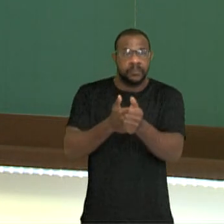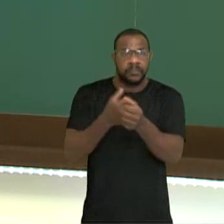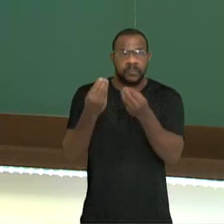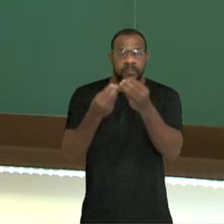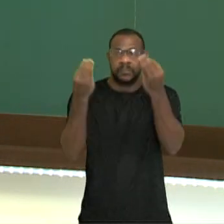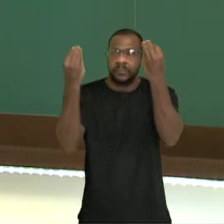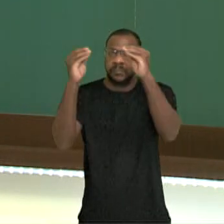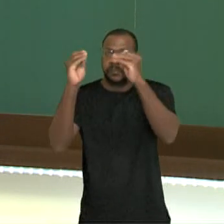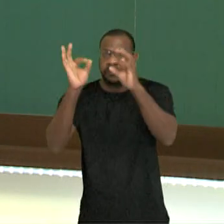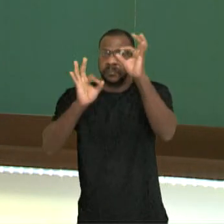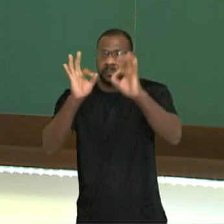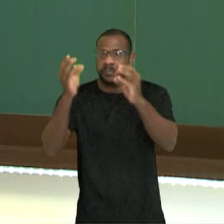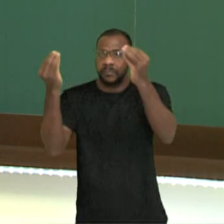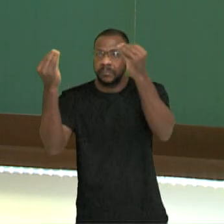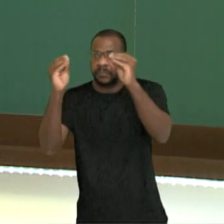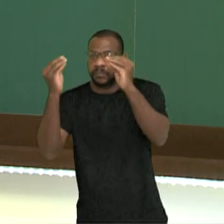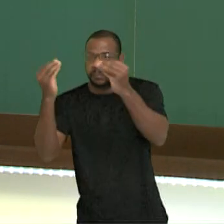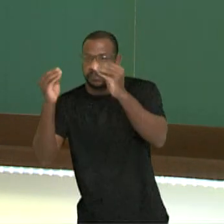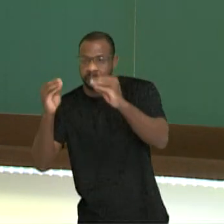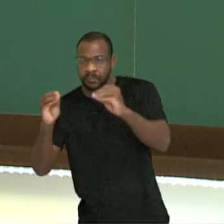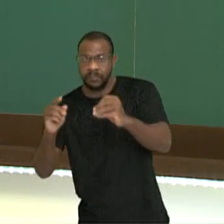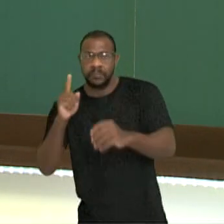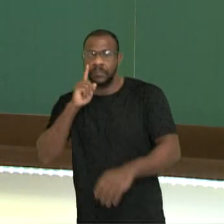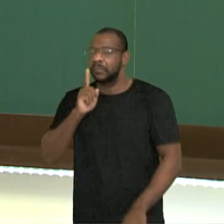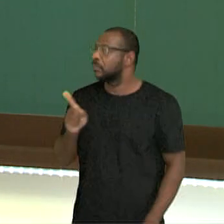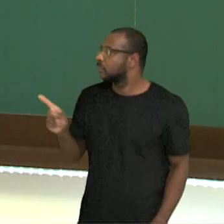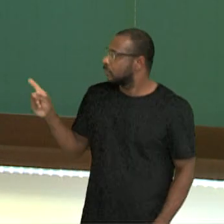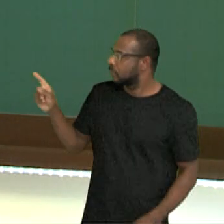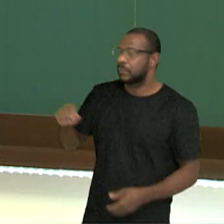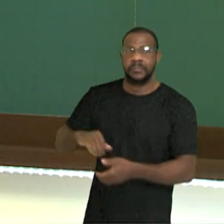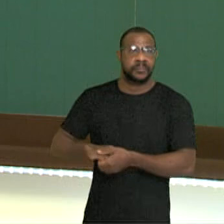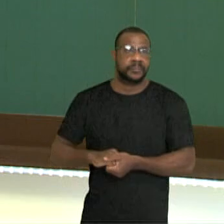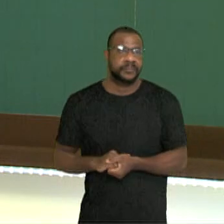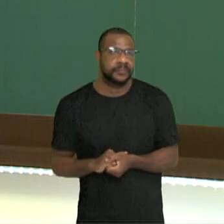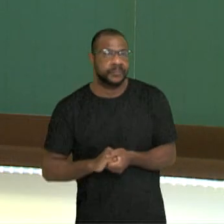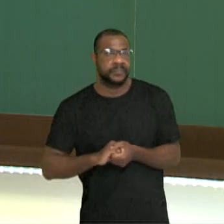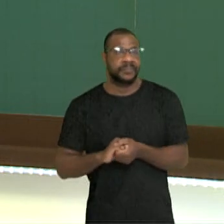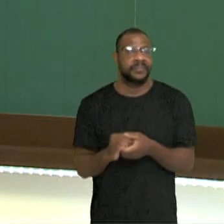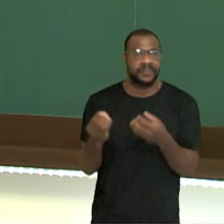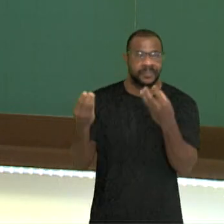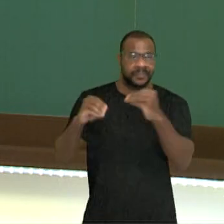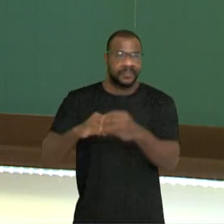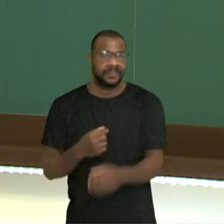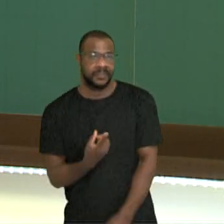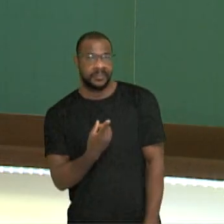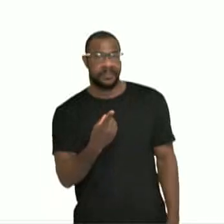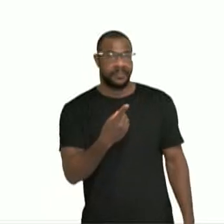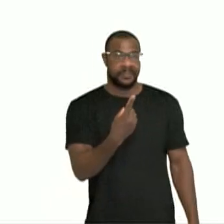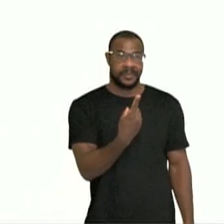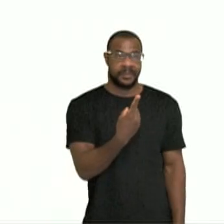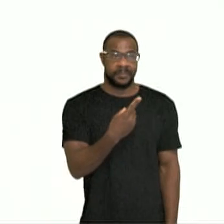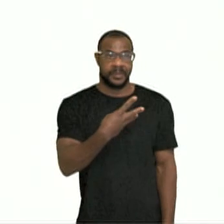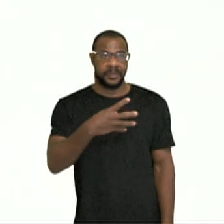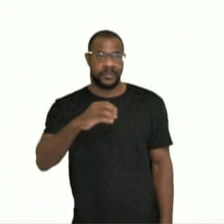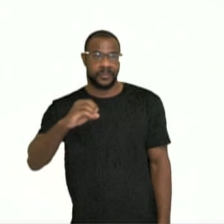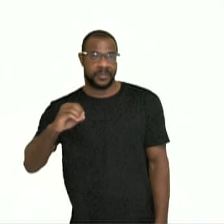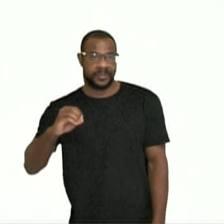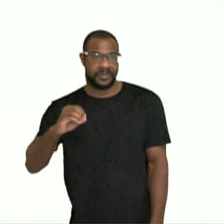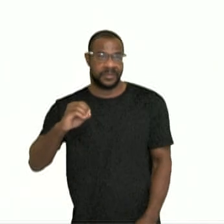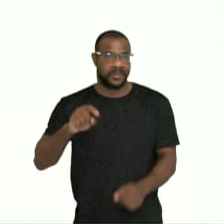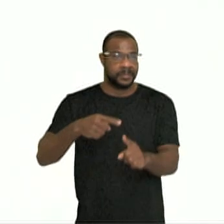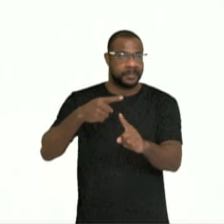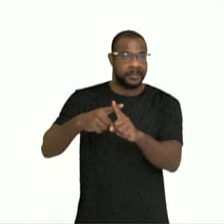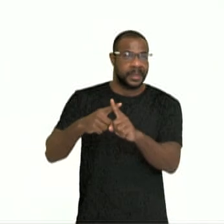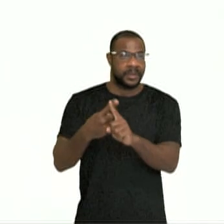ao ano, dividido por 100, o tempo 3 anos, aplicamos 1.400, 1 mais 0,75 elevado a